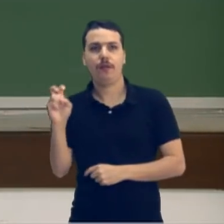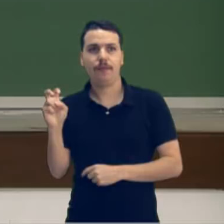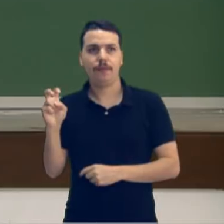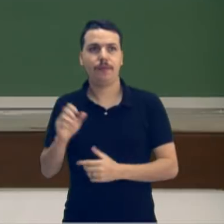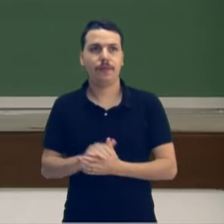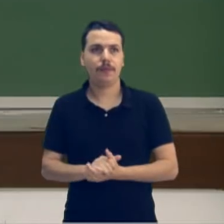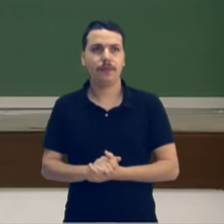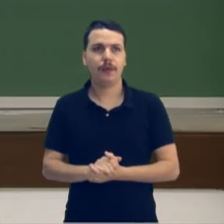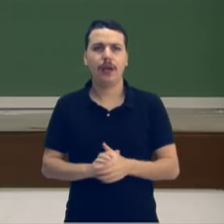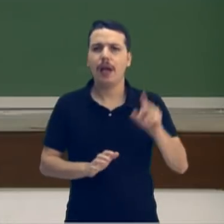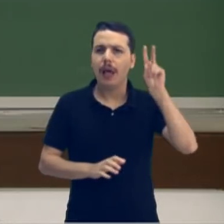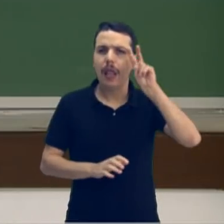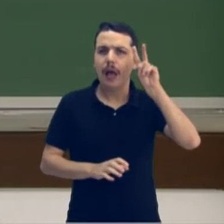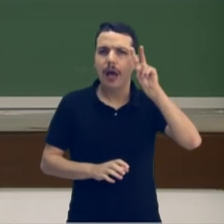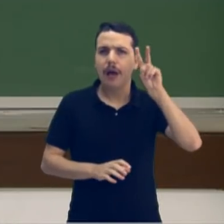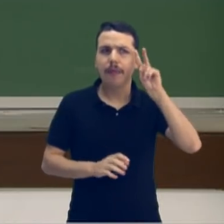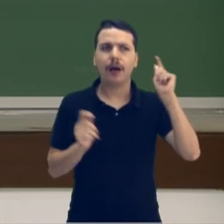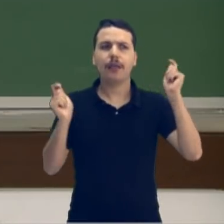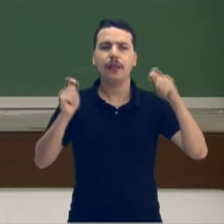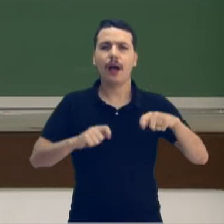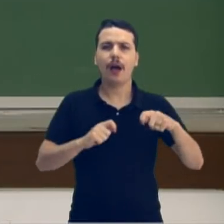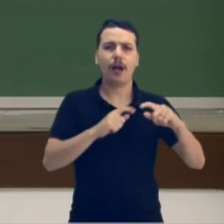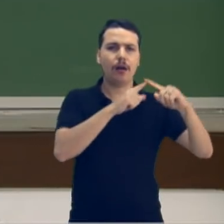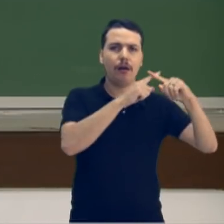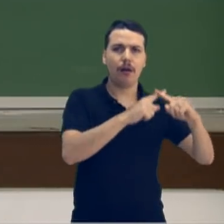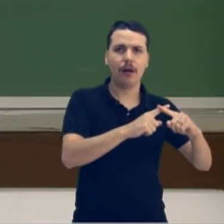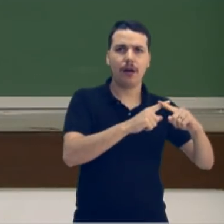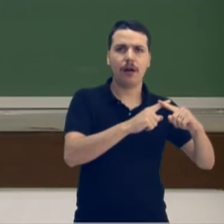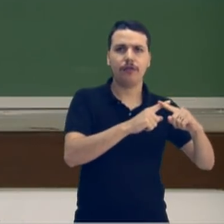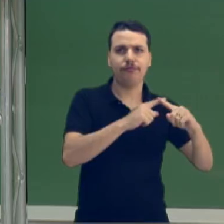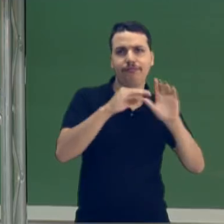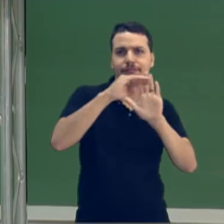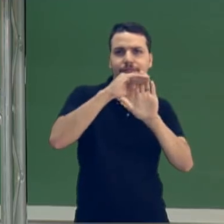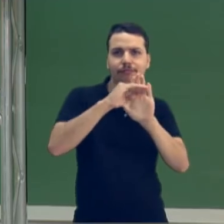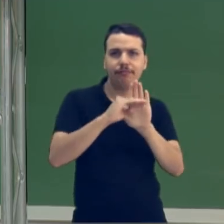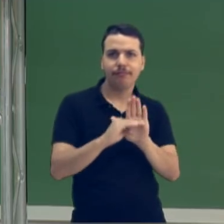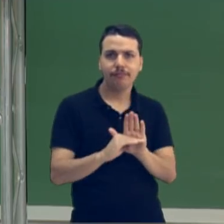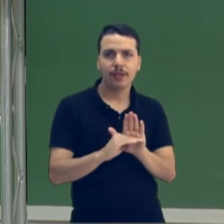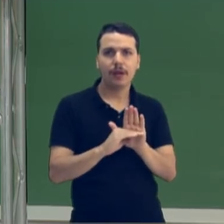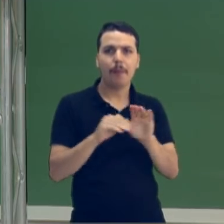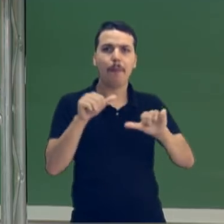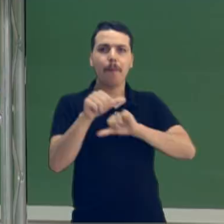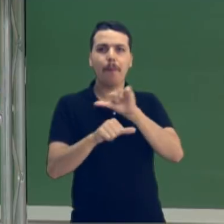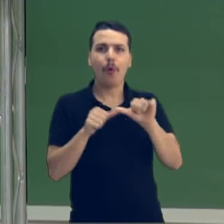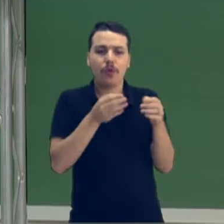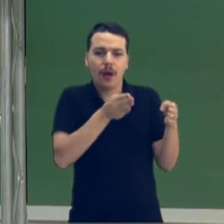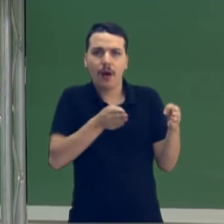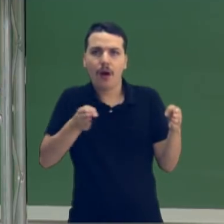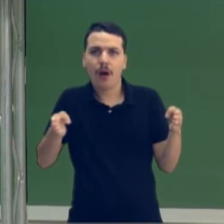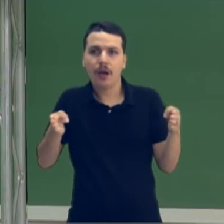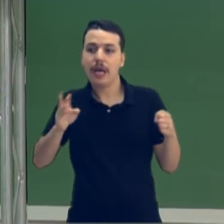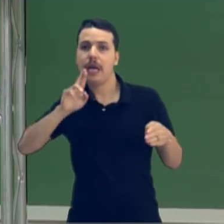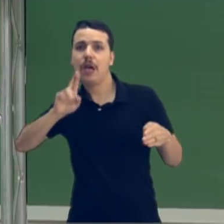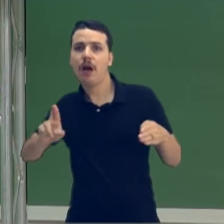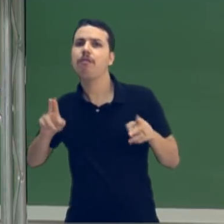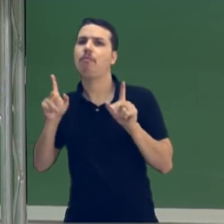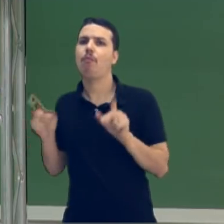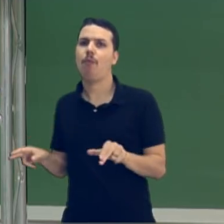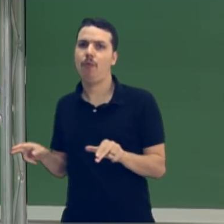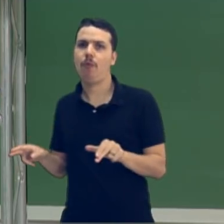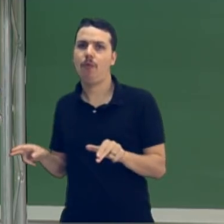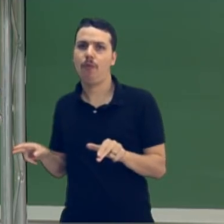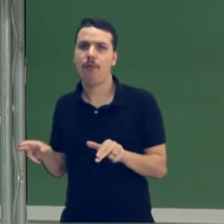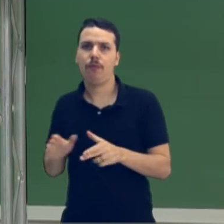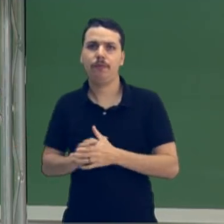comutativa? Que a gente podia fazer o quê? Multiplicar fatores, trocar a sua ordem e o produto seria igual.